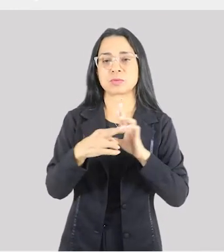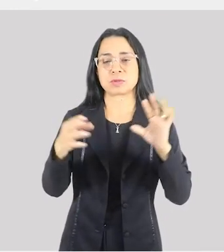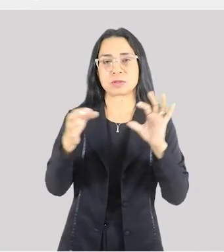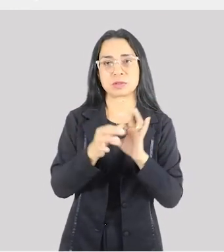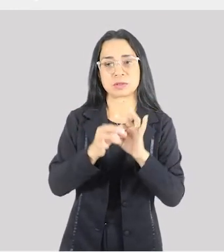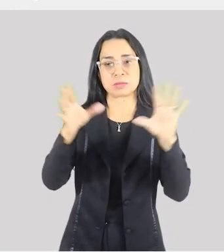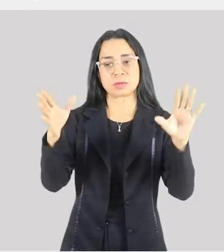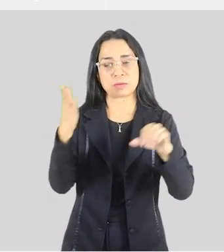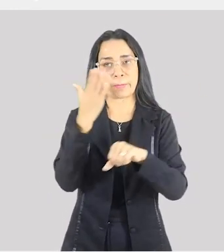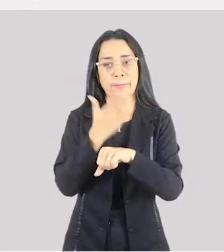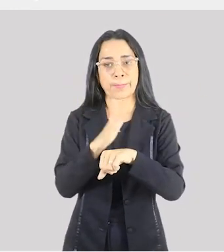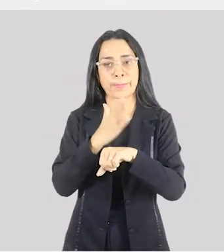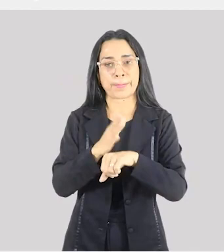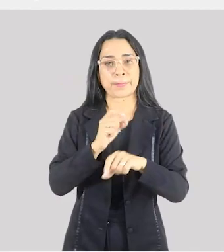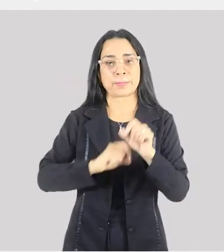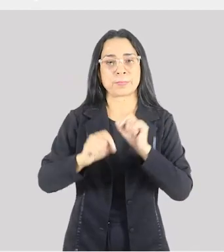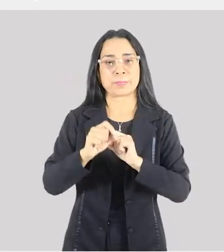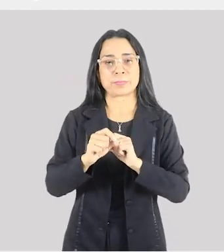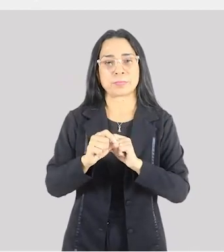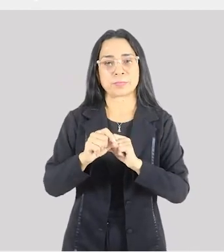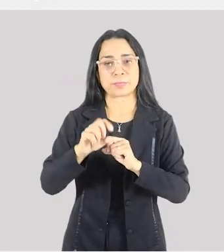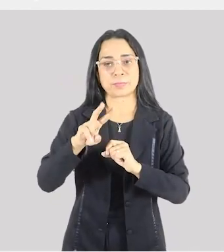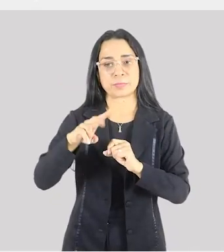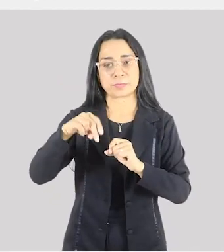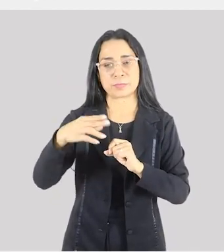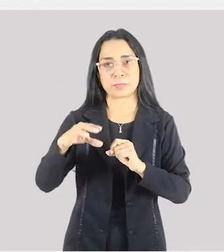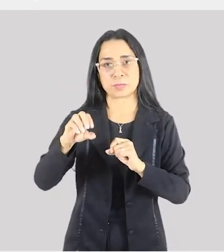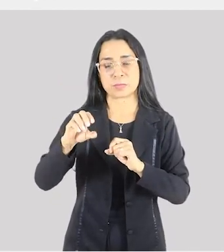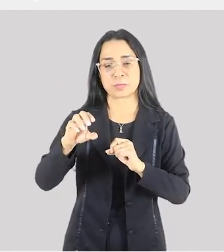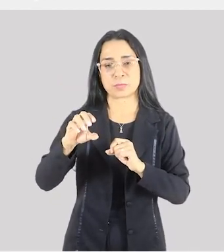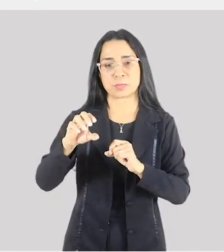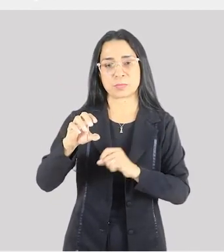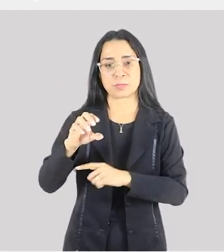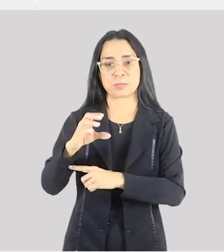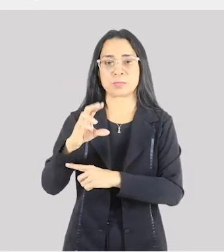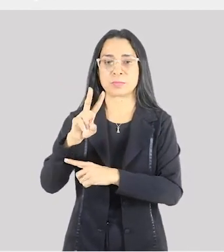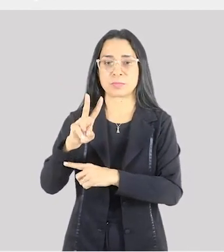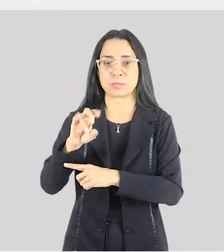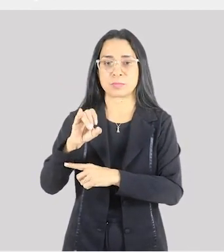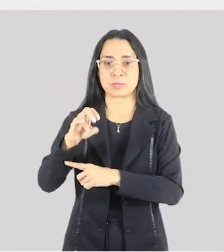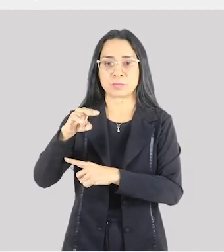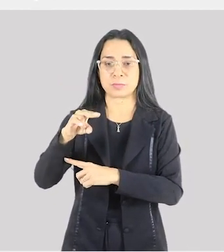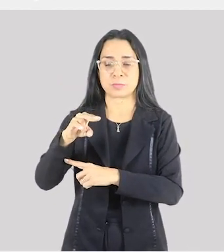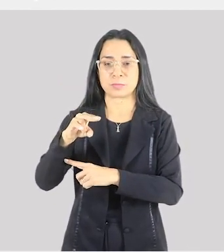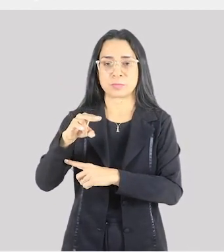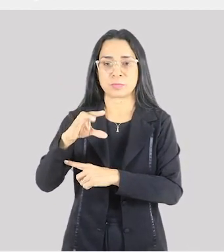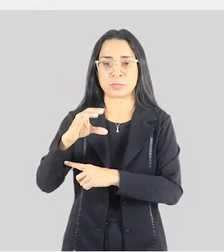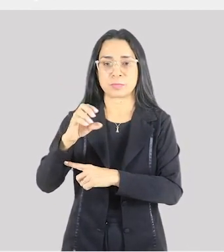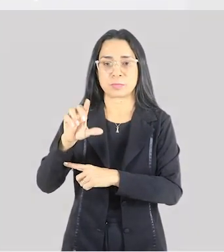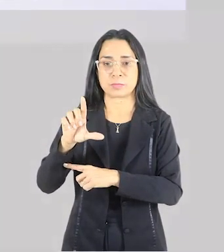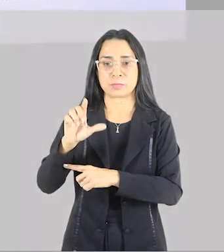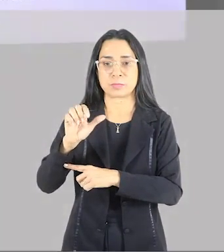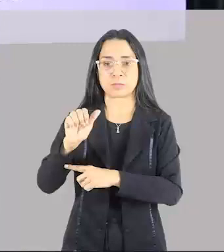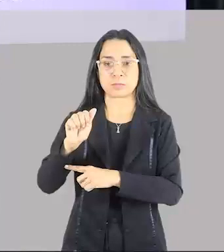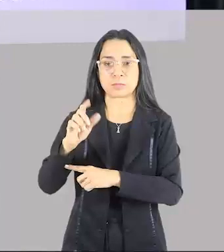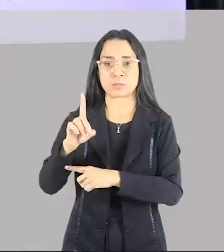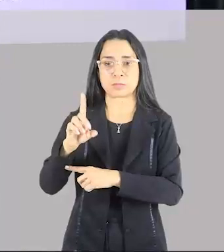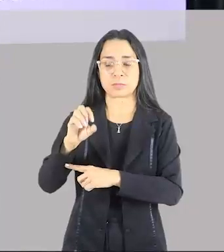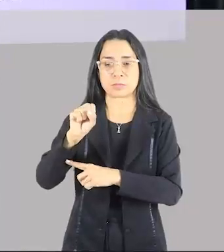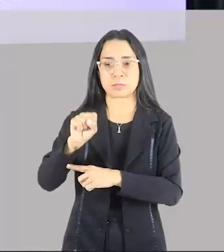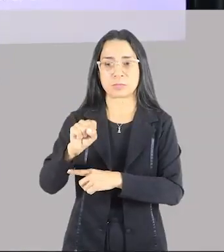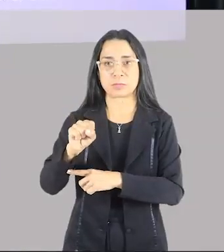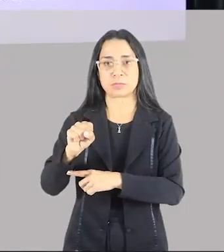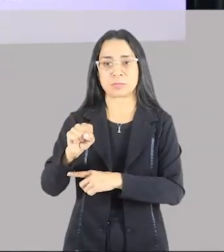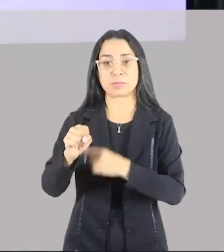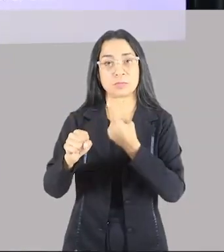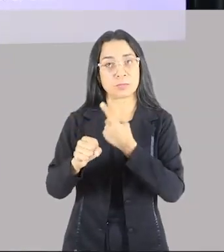atos vinculados, eu tenho os atos discricionários. E esse conteúdo ele é basilar para o direito administrativo. Ele é basilar para a